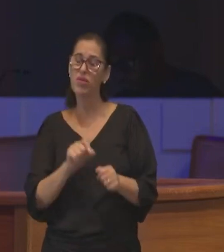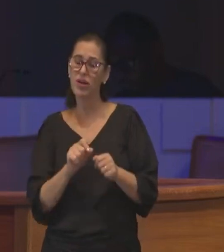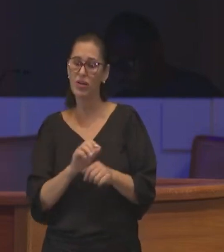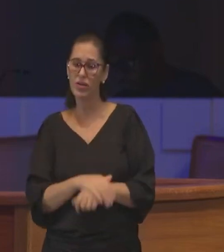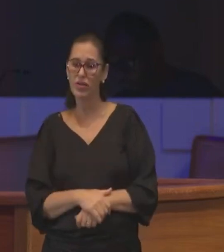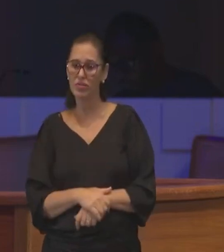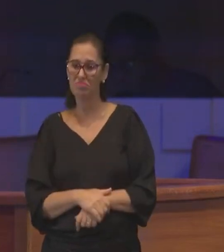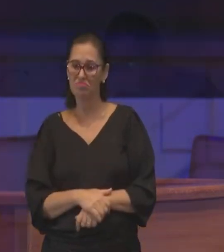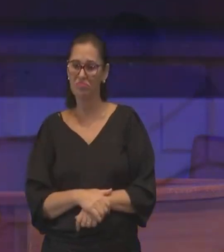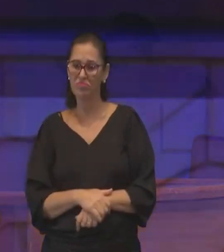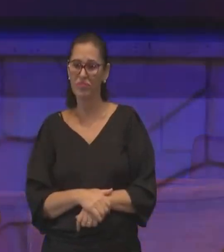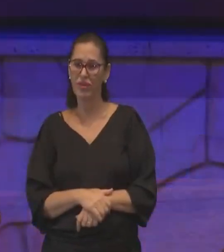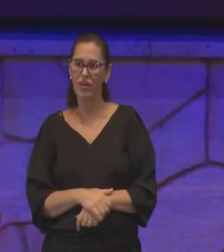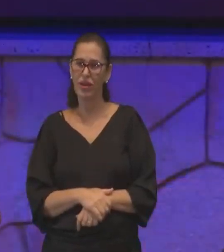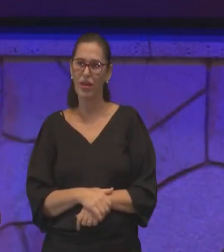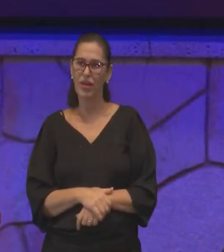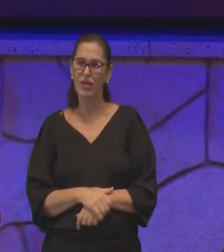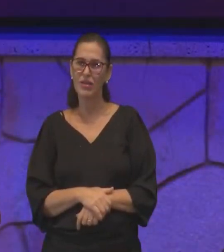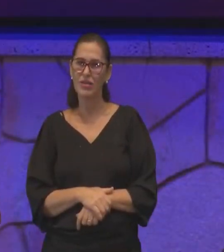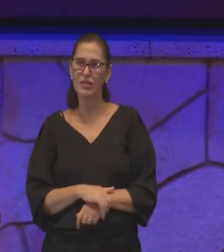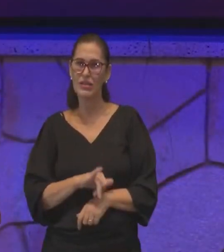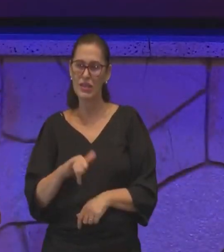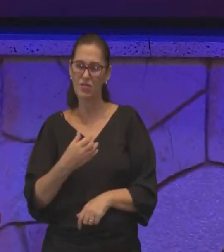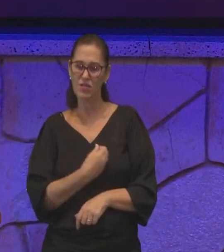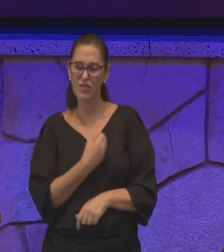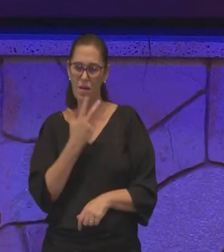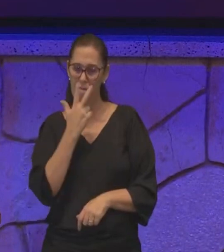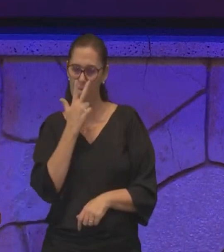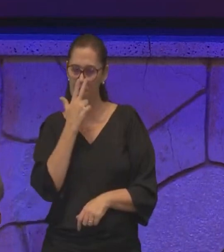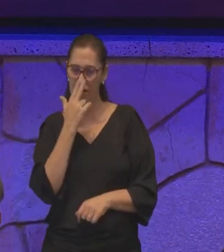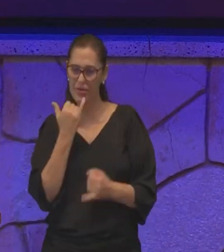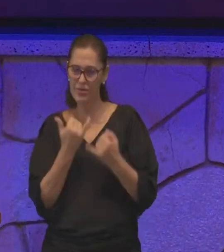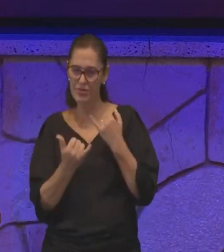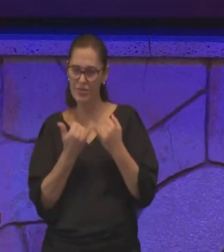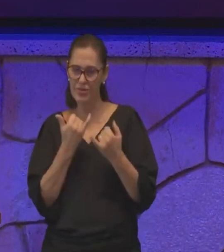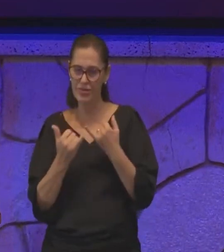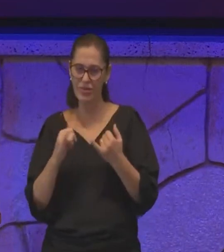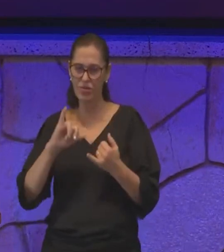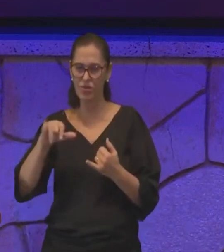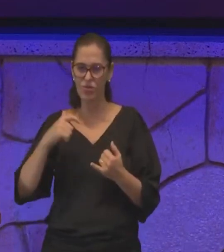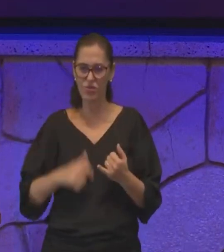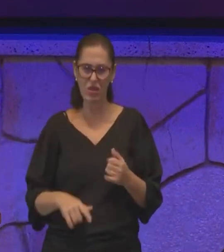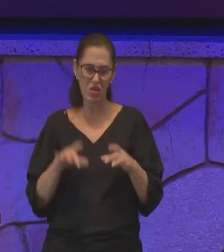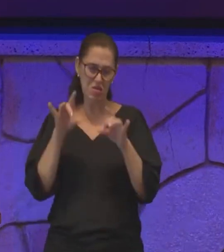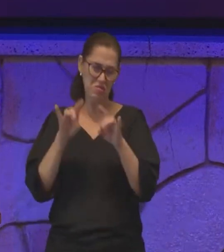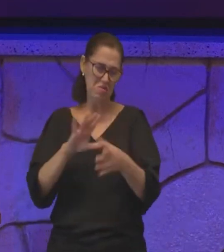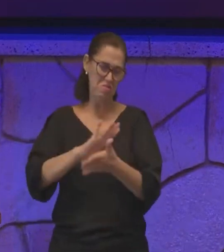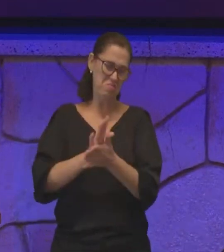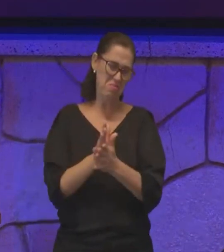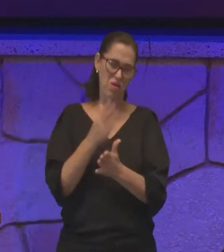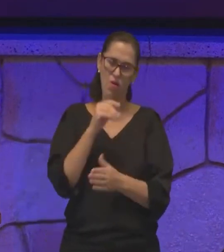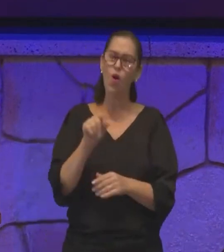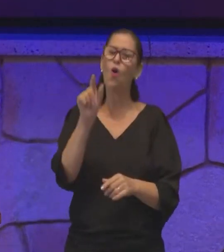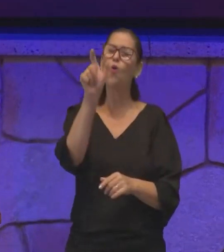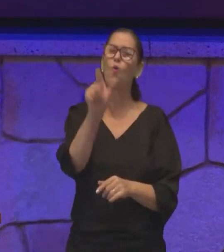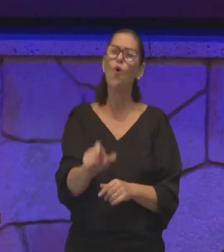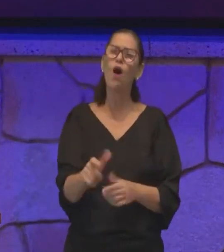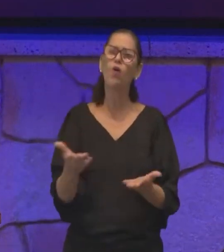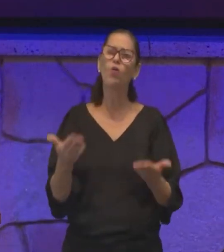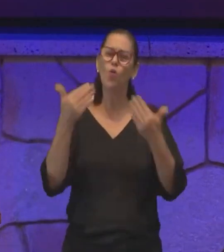que vivessem uma situação semelhante, parecida, que você fosse humilhado, vendido, abandonado, desprezado. Qual seria a sua atitude